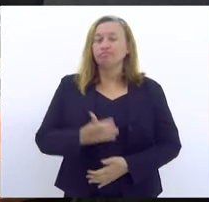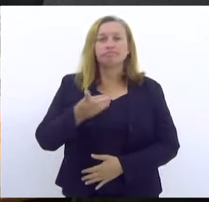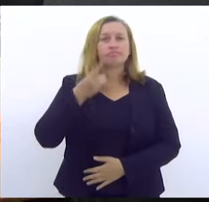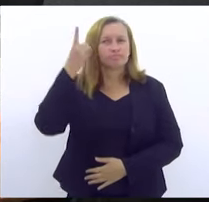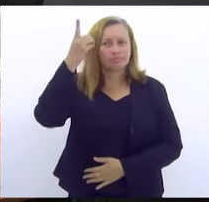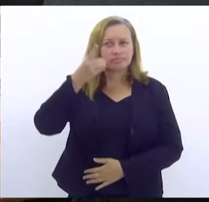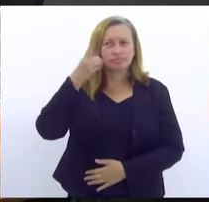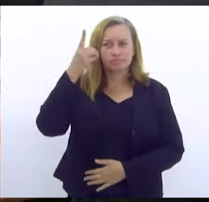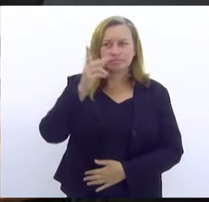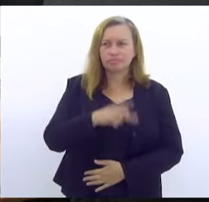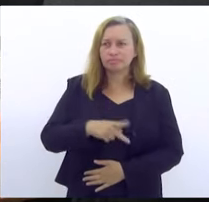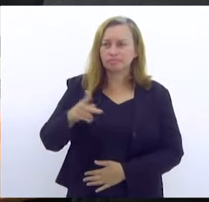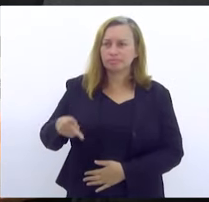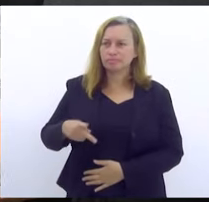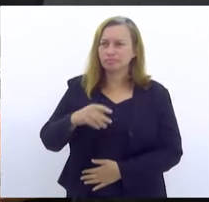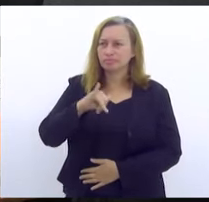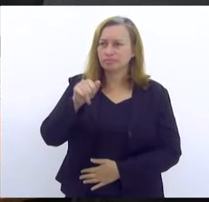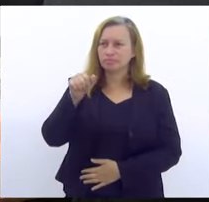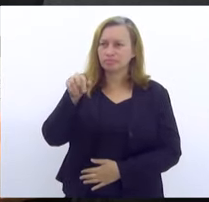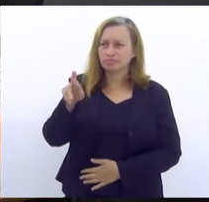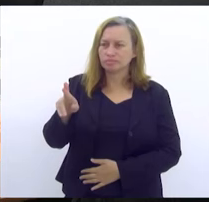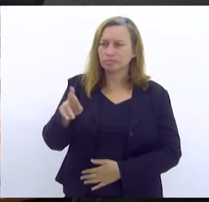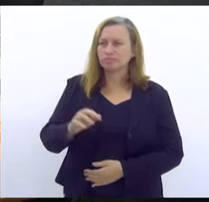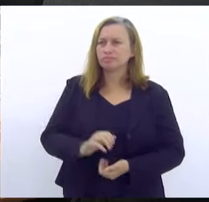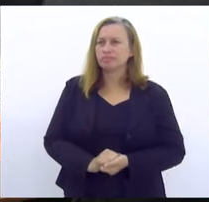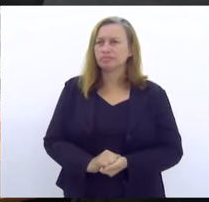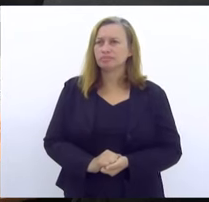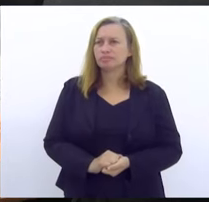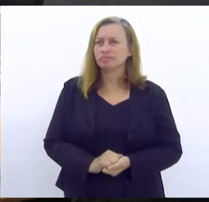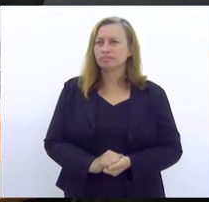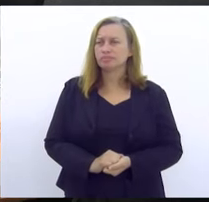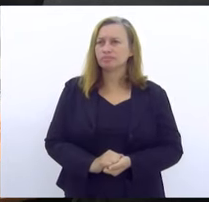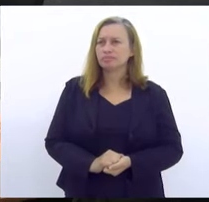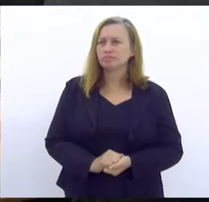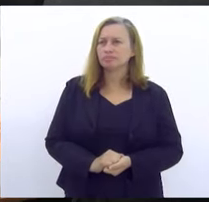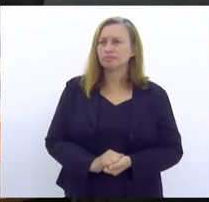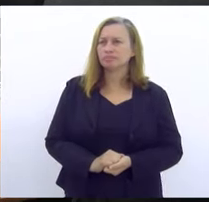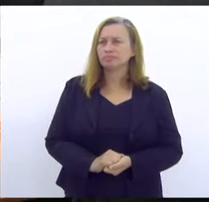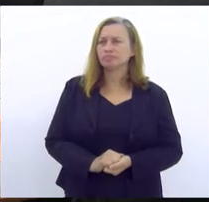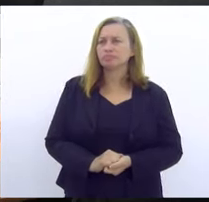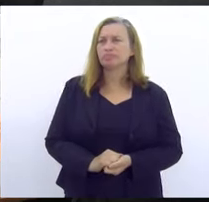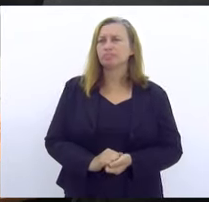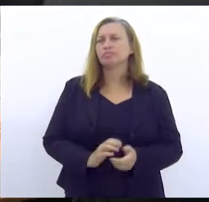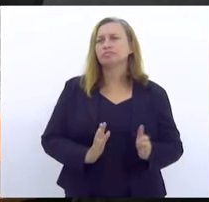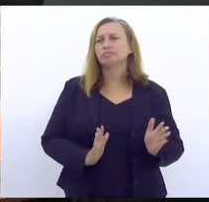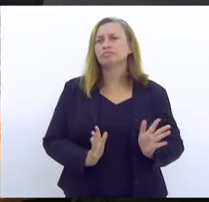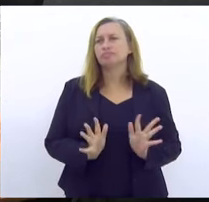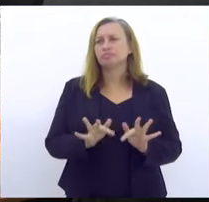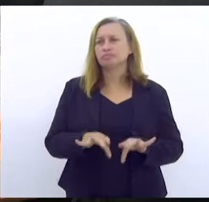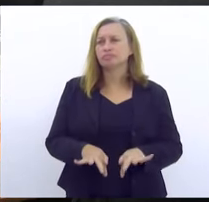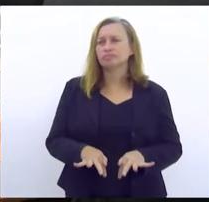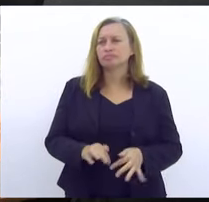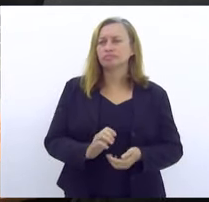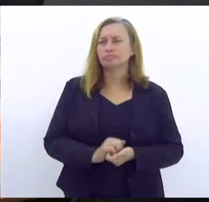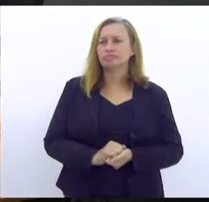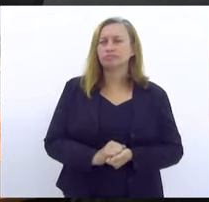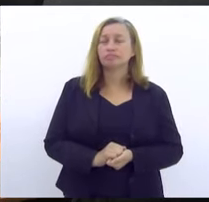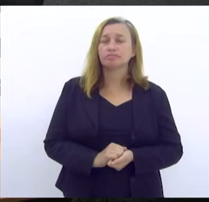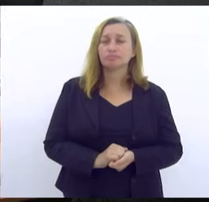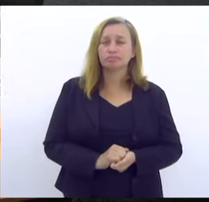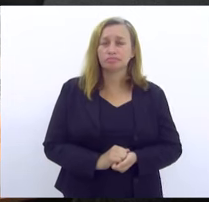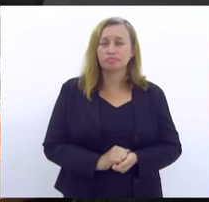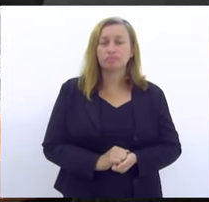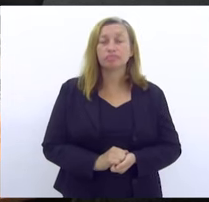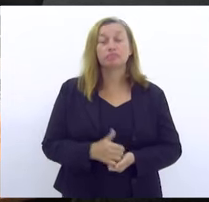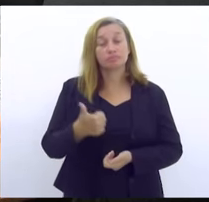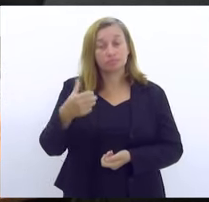Deputado professor Gesemar, está inscrito para o expediente final. Vossa Excelência dispõe